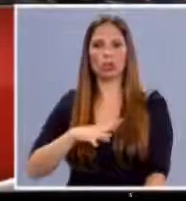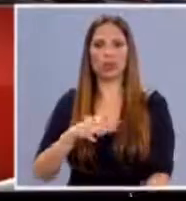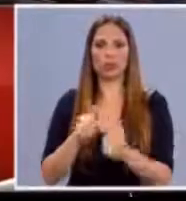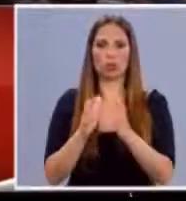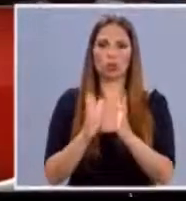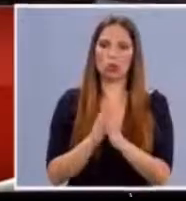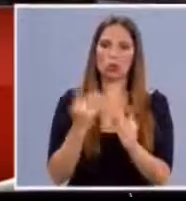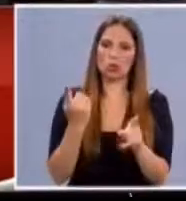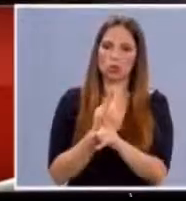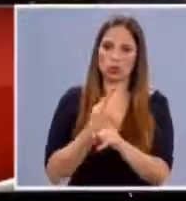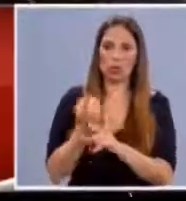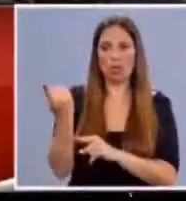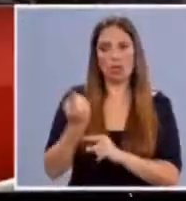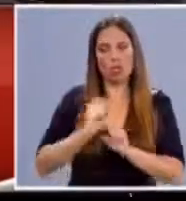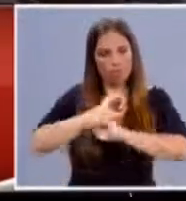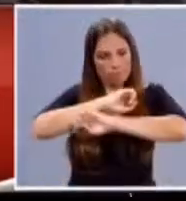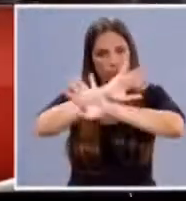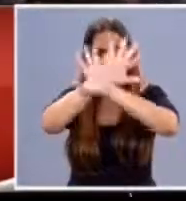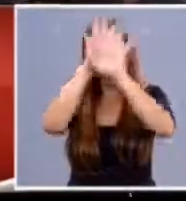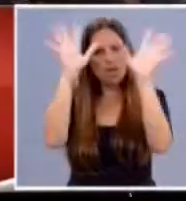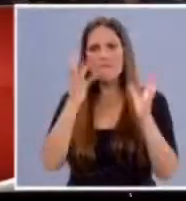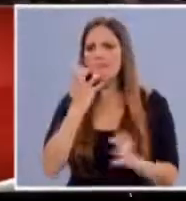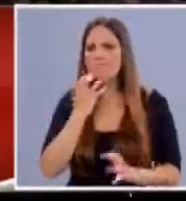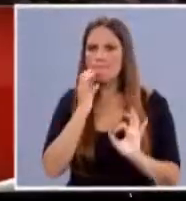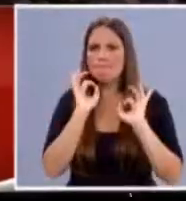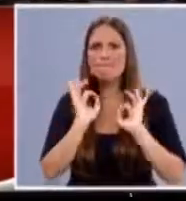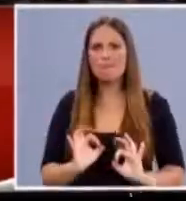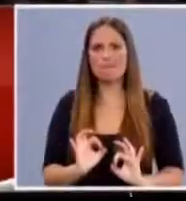sejam transparentes, rigorosas e